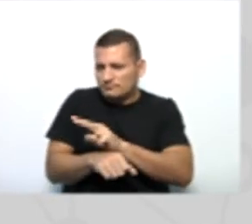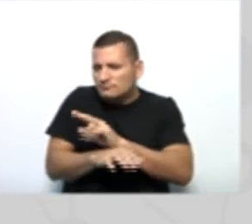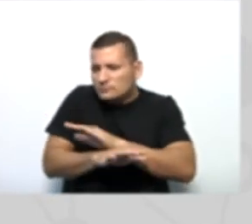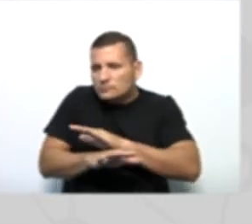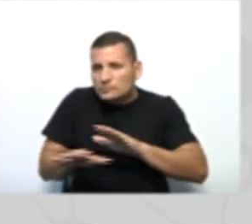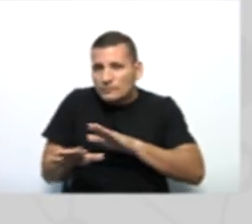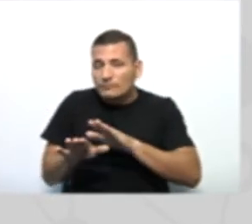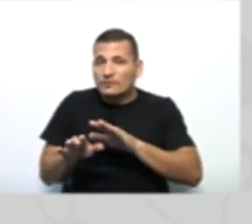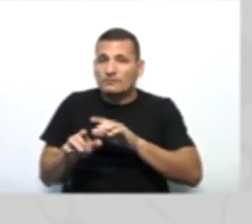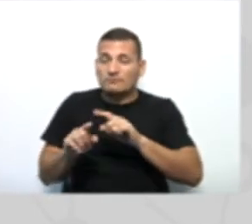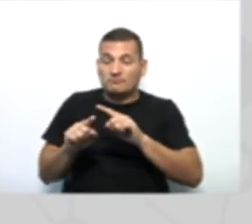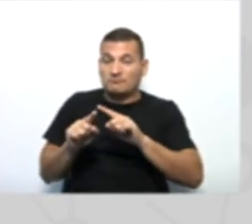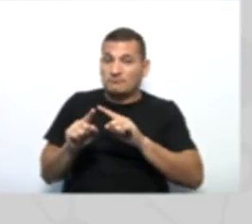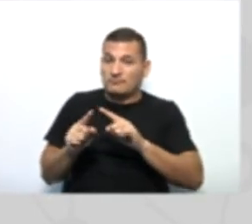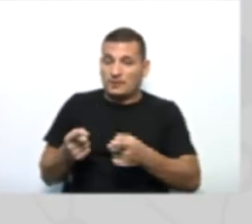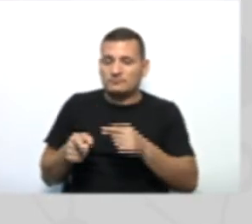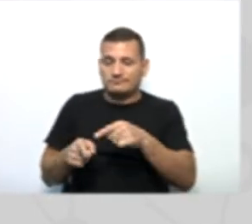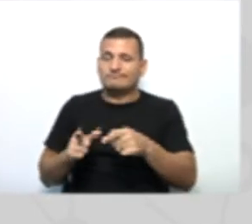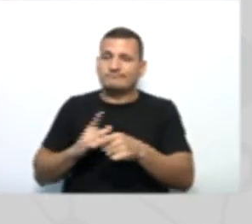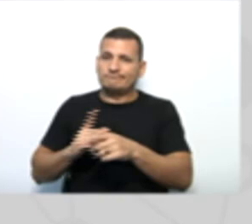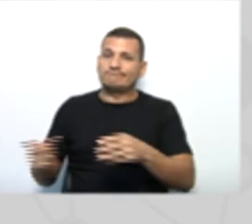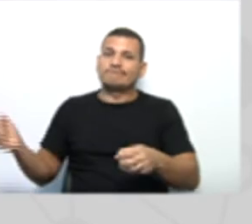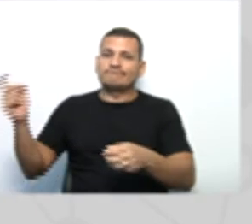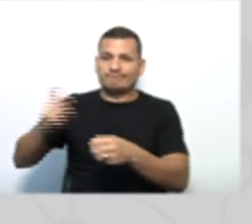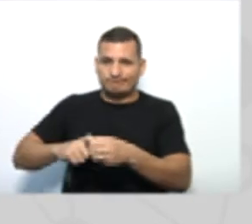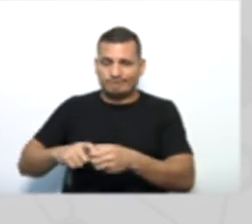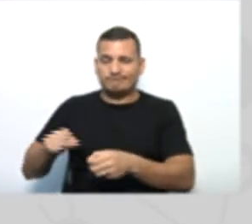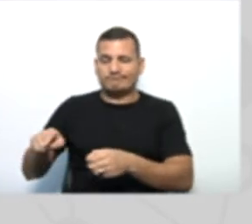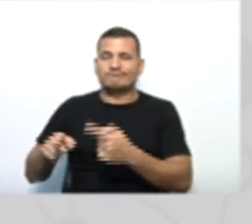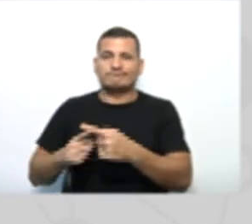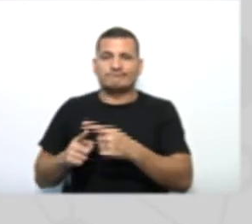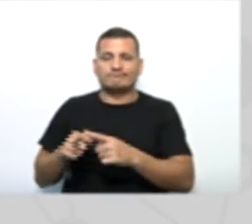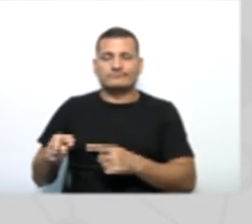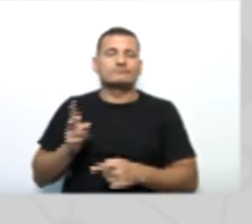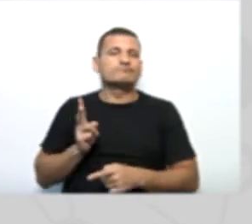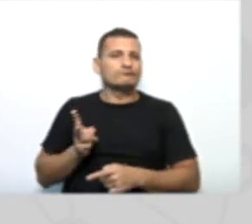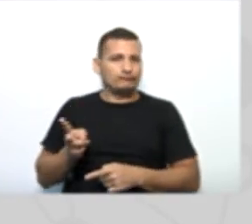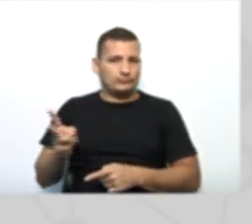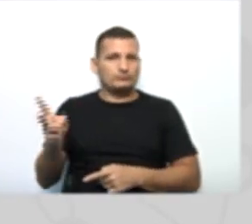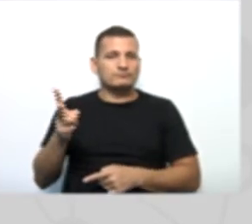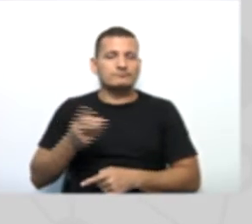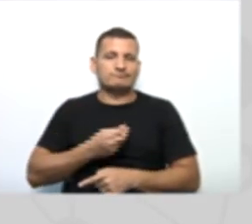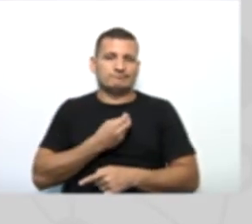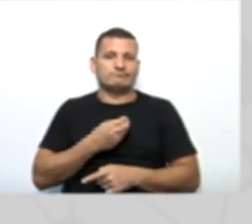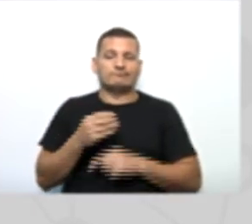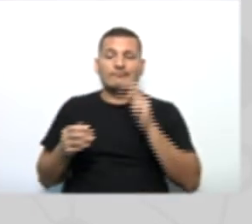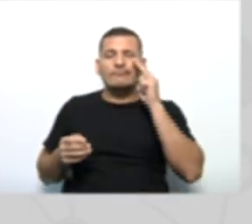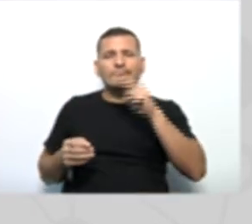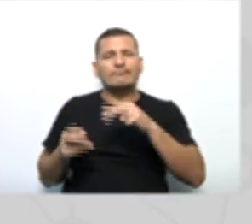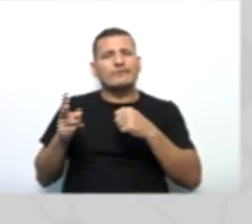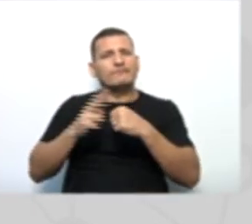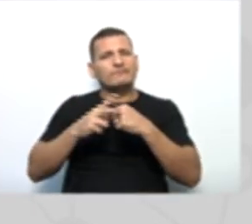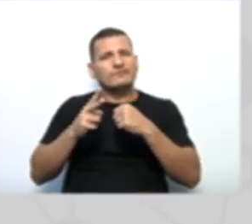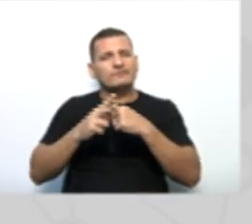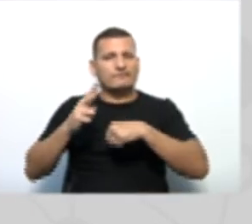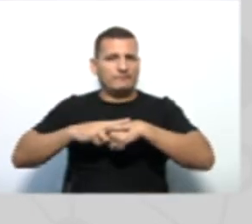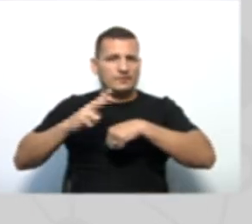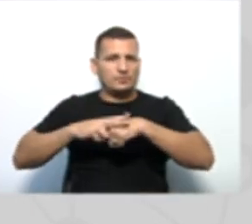certo? Mas ele de uma certa forma acaba voltando, porque ele continua existindo. Olha lá o vidro, 1 milhão de anos esse